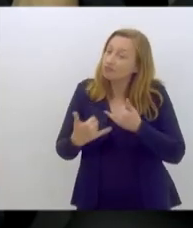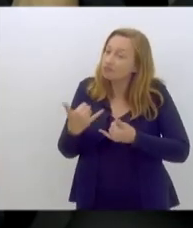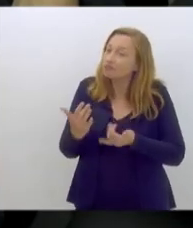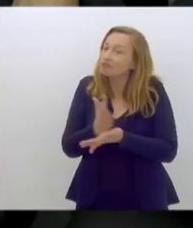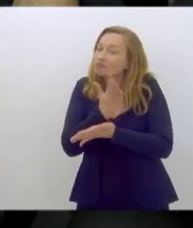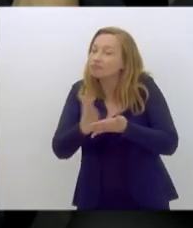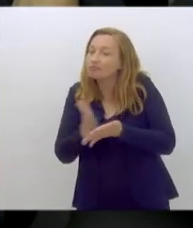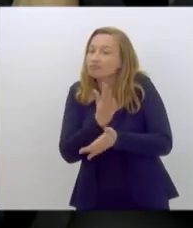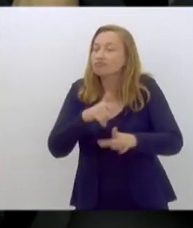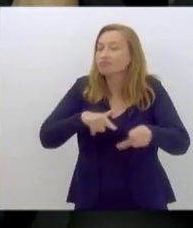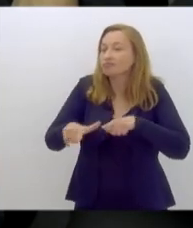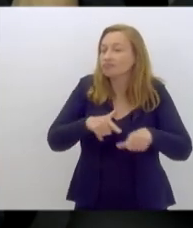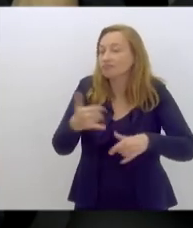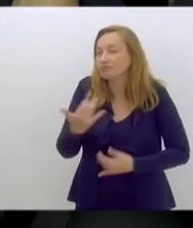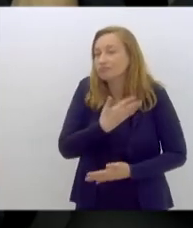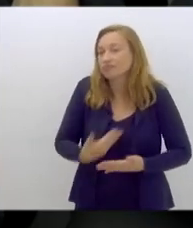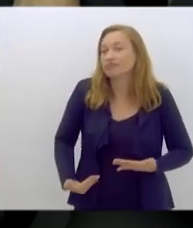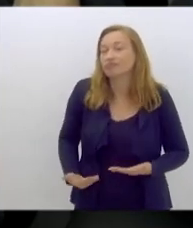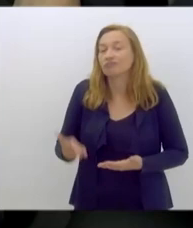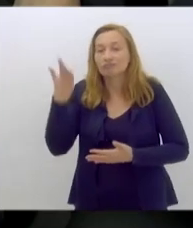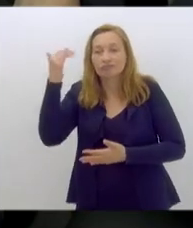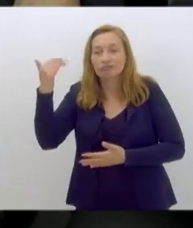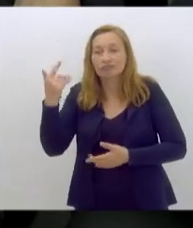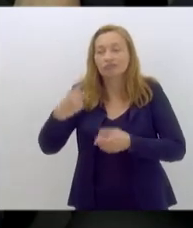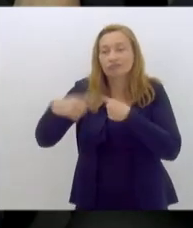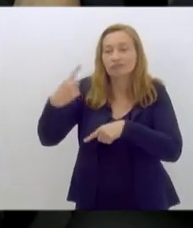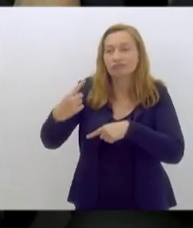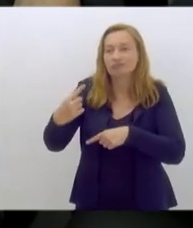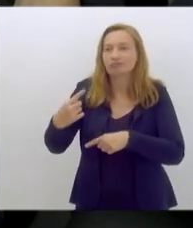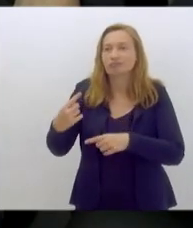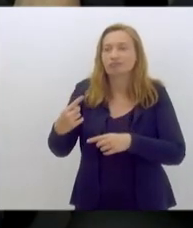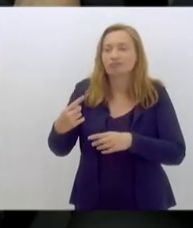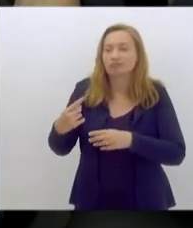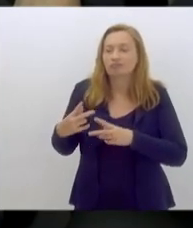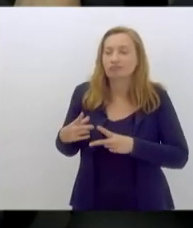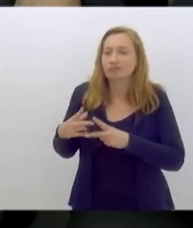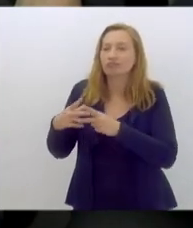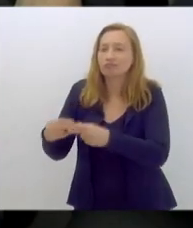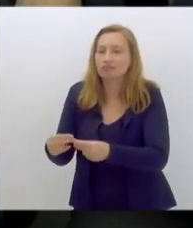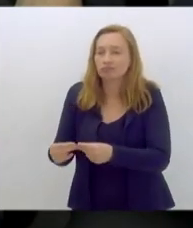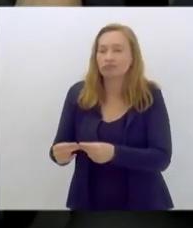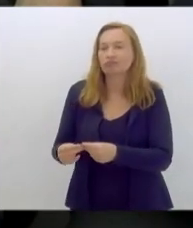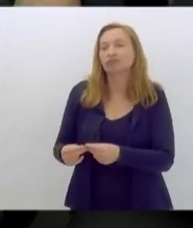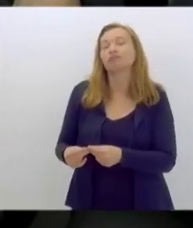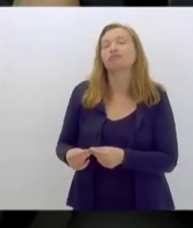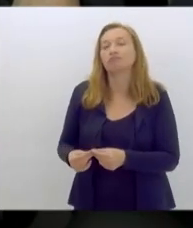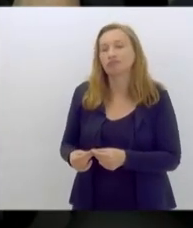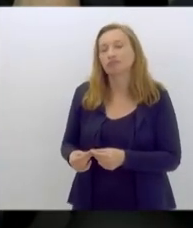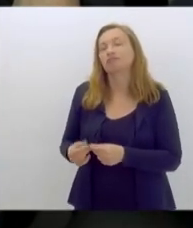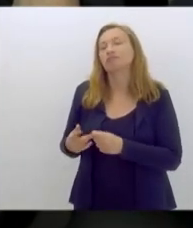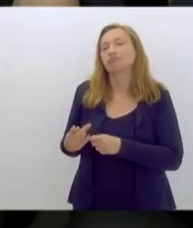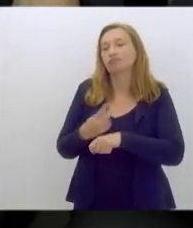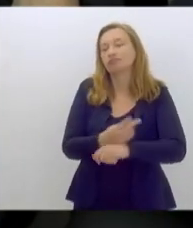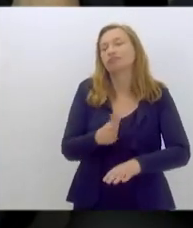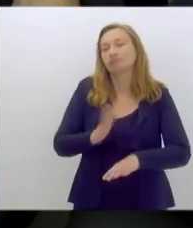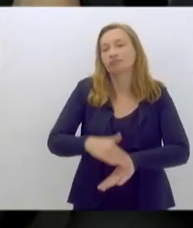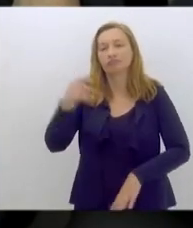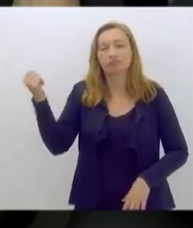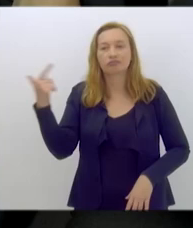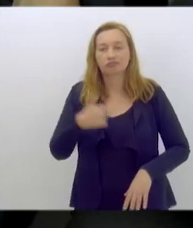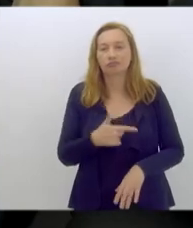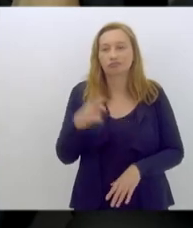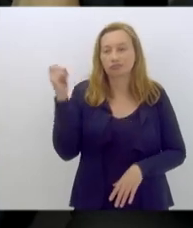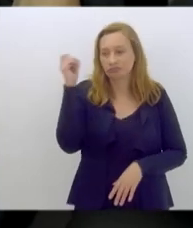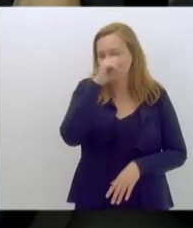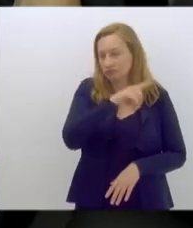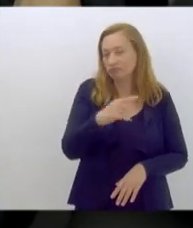serviços públicos aquele que consegue sucesso merece uma estátua porque é muito muito mais difícil do que na iniciativa